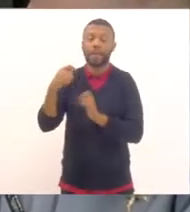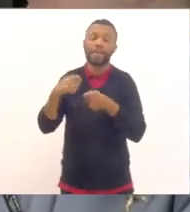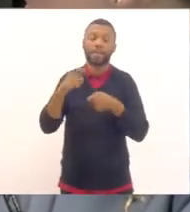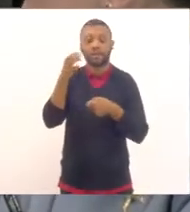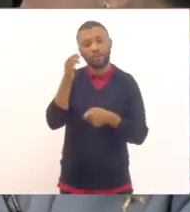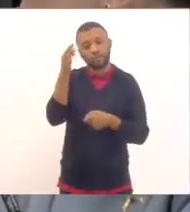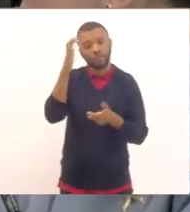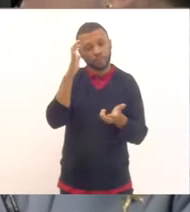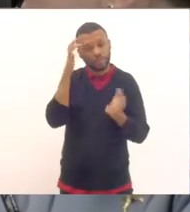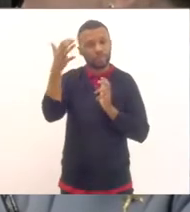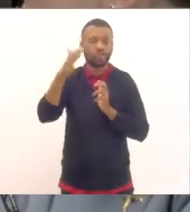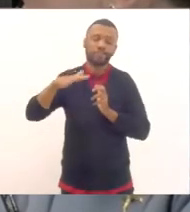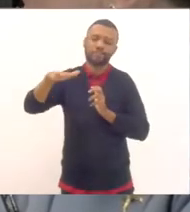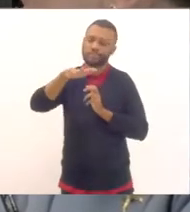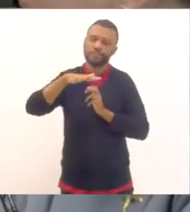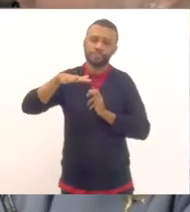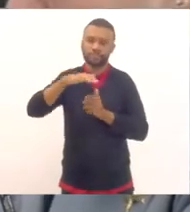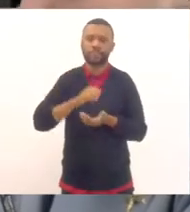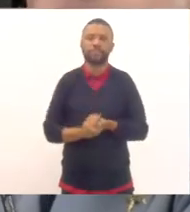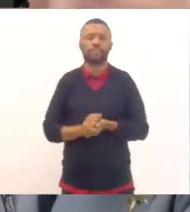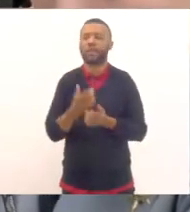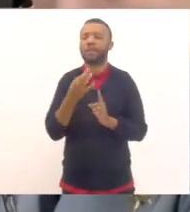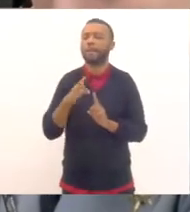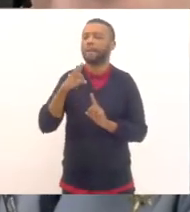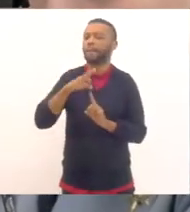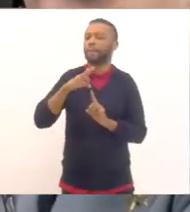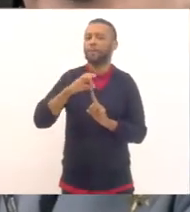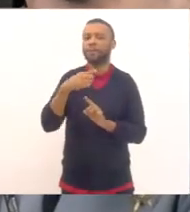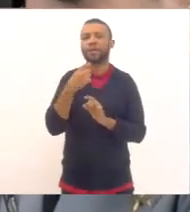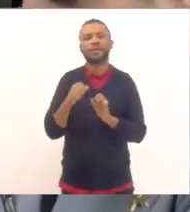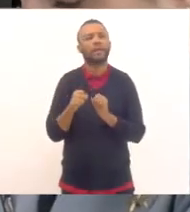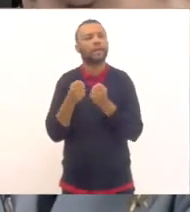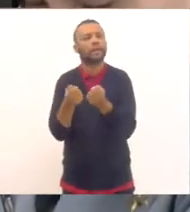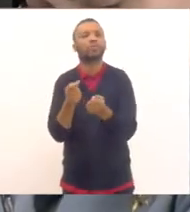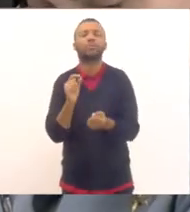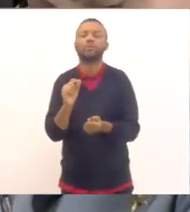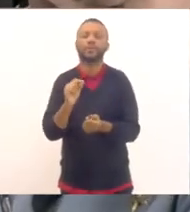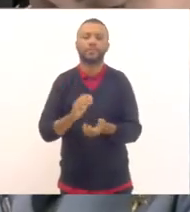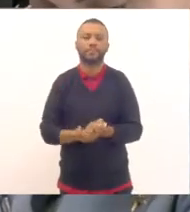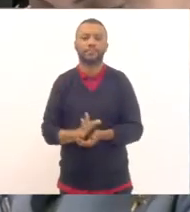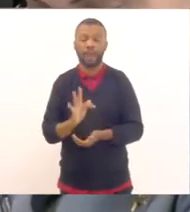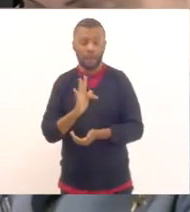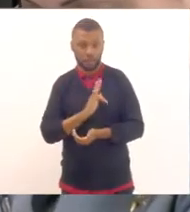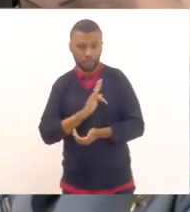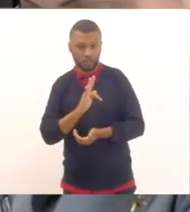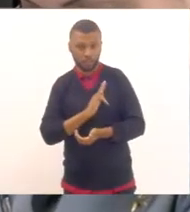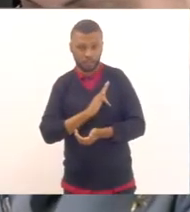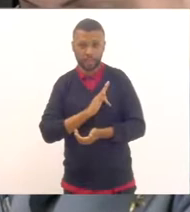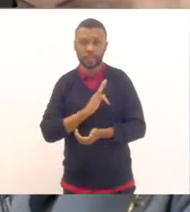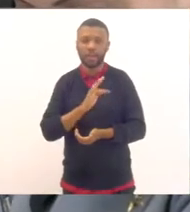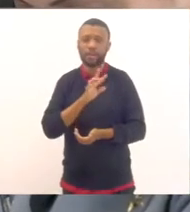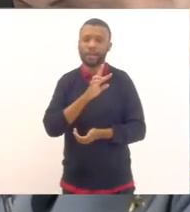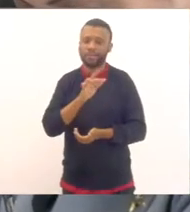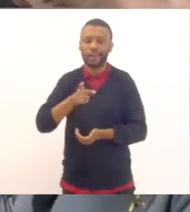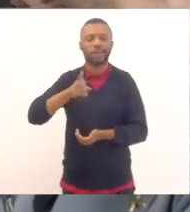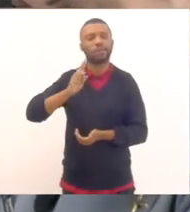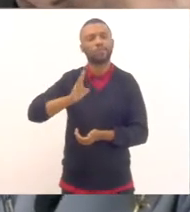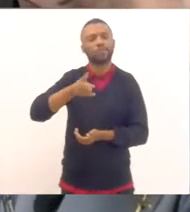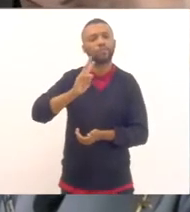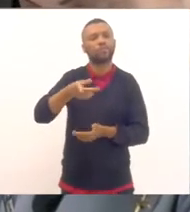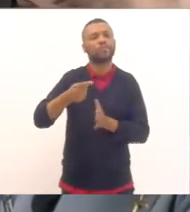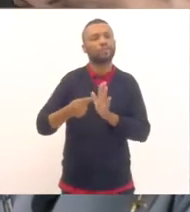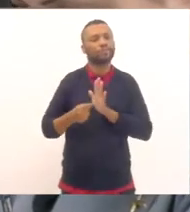então com relação as estações aí que quem te garante que a polícia militar vai ter continuidade com a